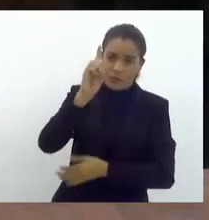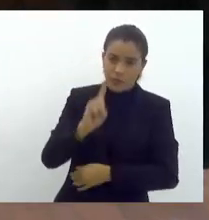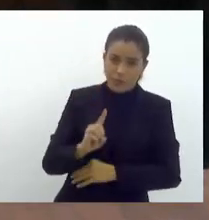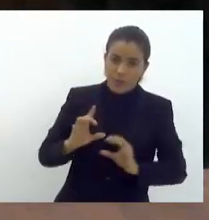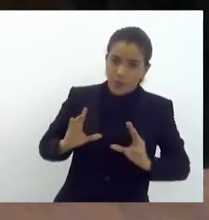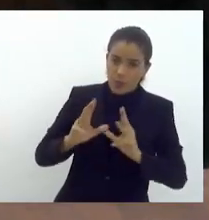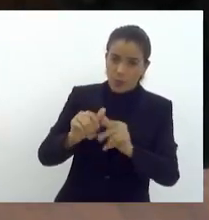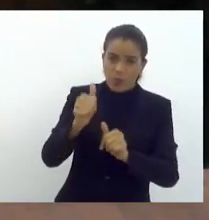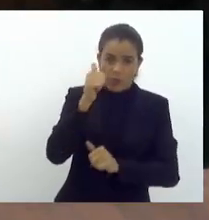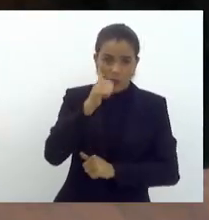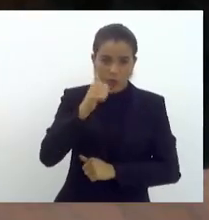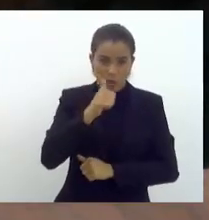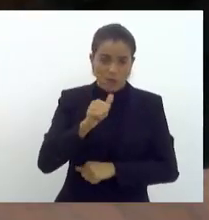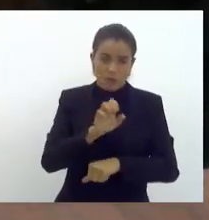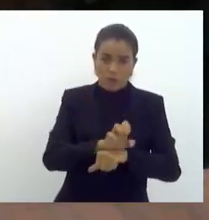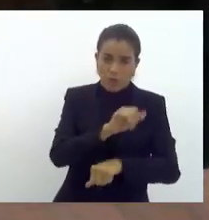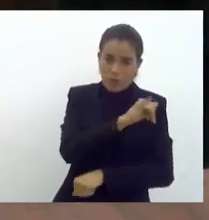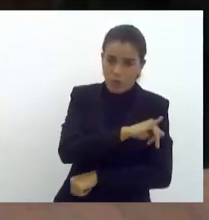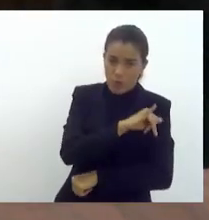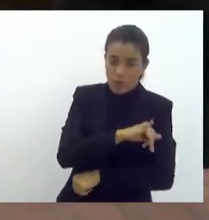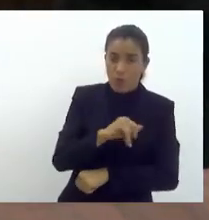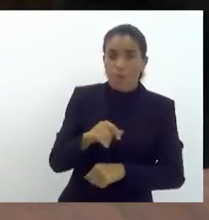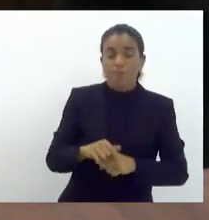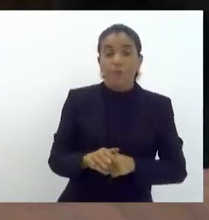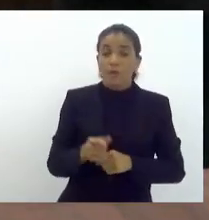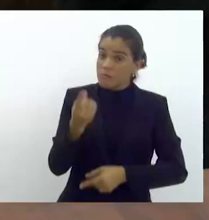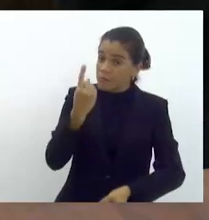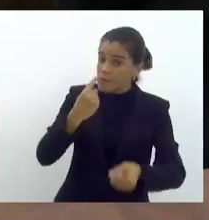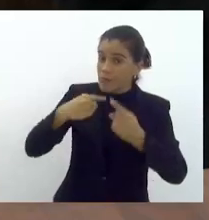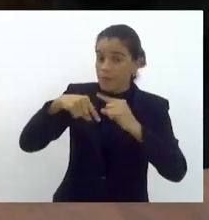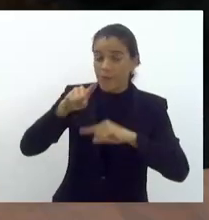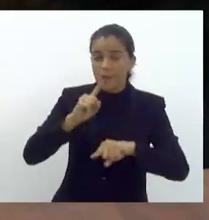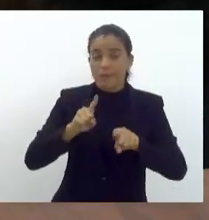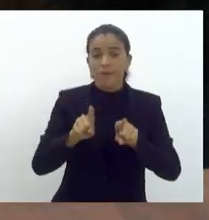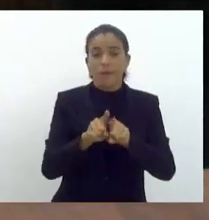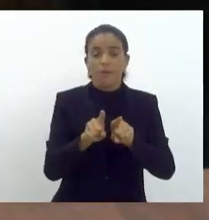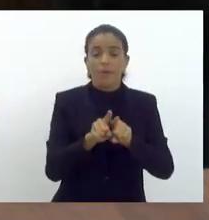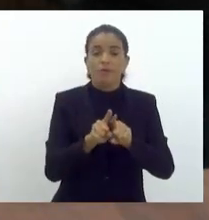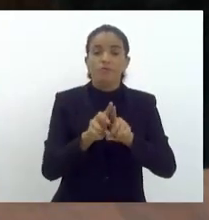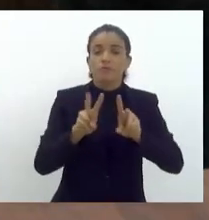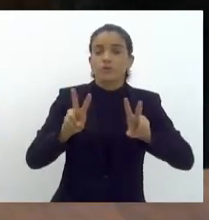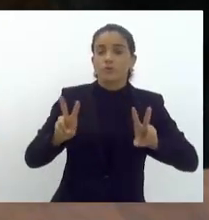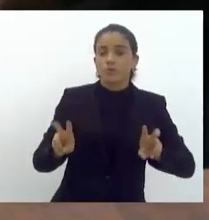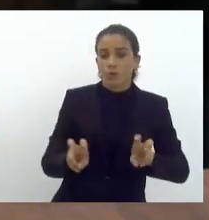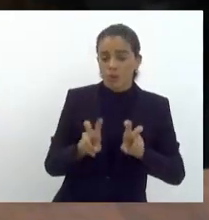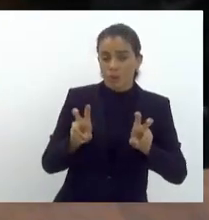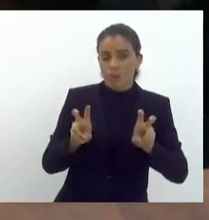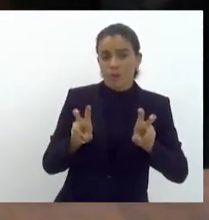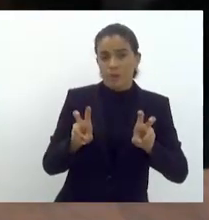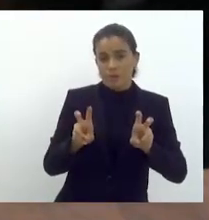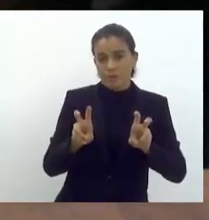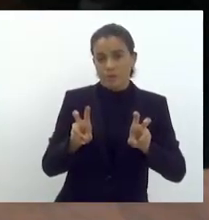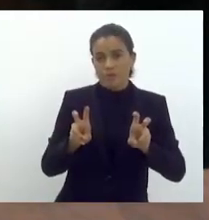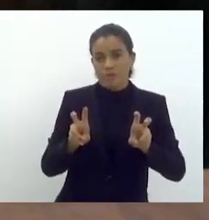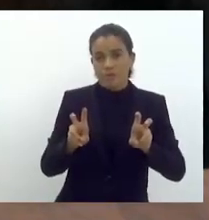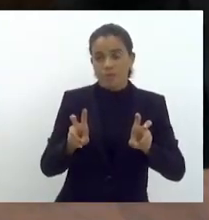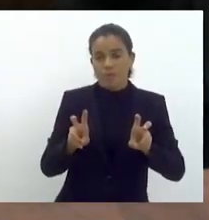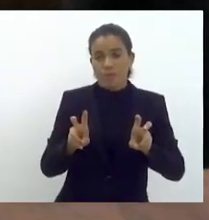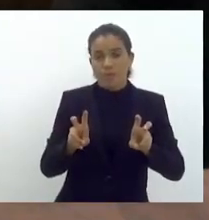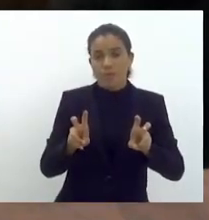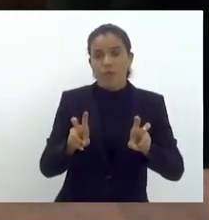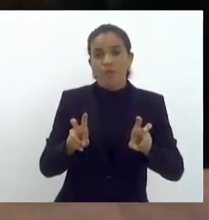do Estado do Rio de Janeiro operação inclusive sobre a sobreposição e o entre cruzamento